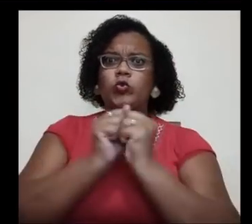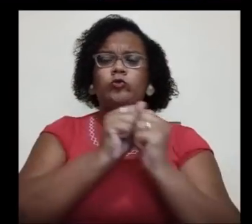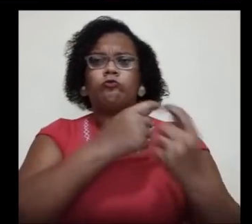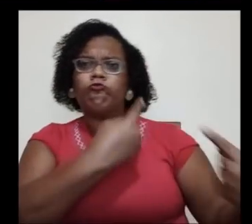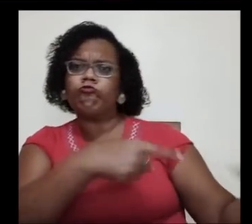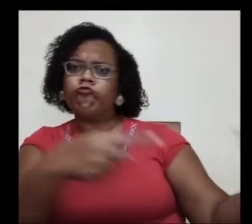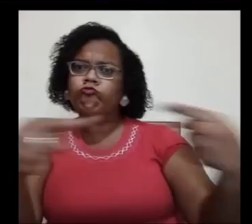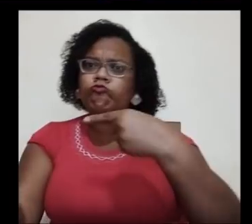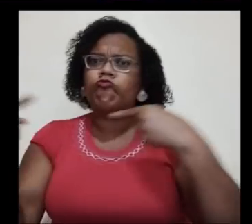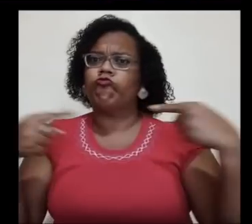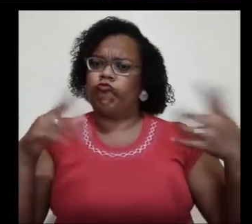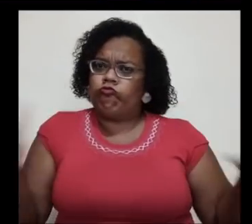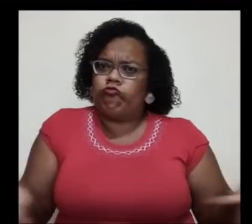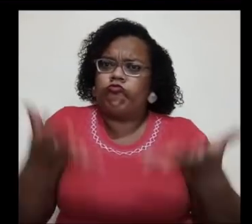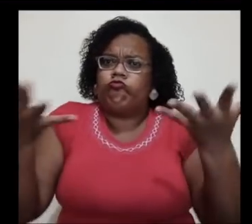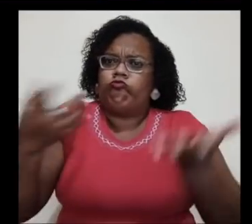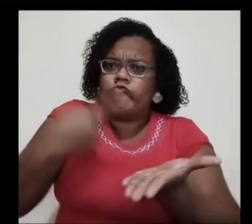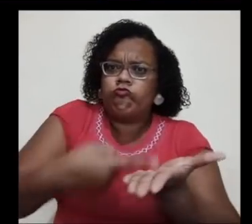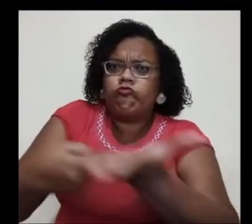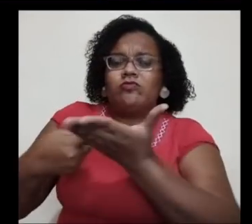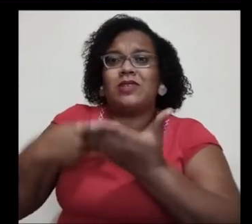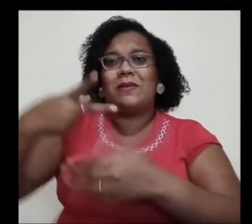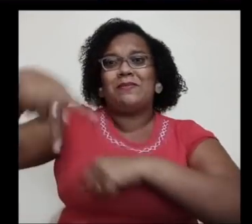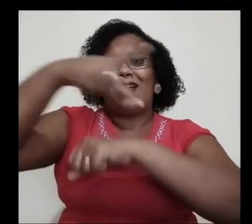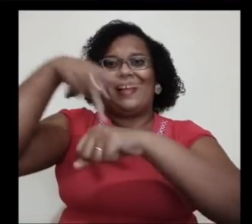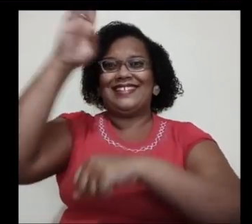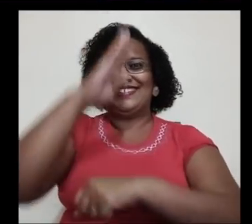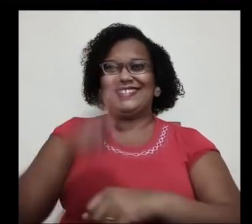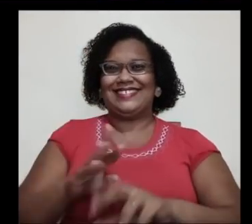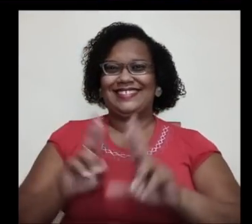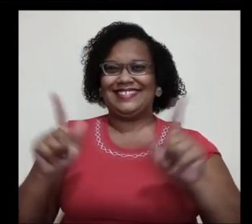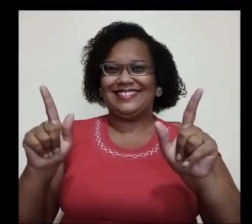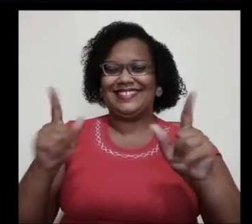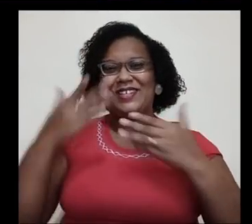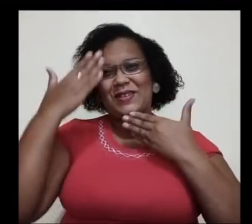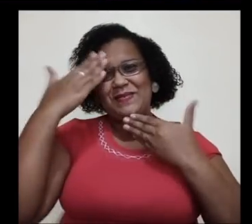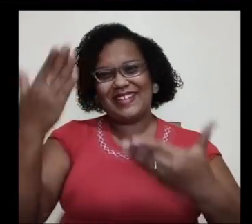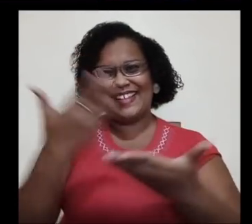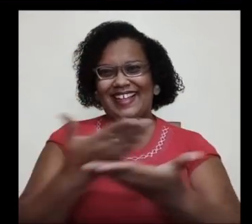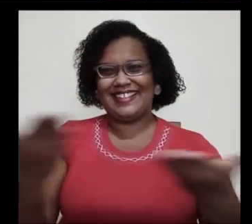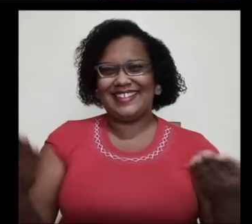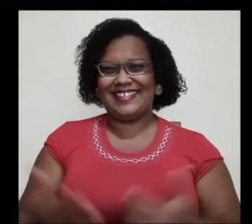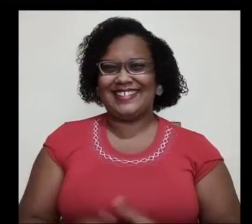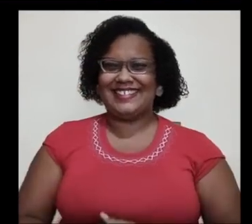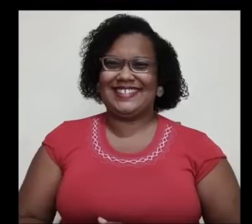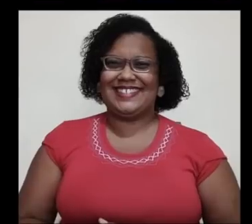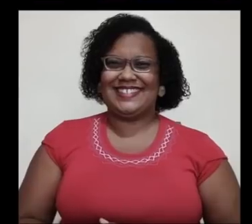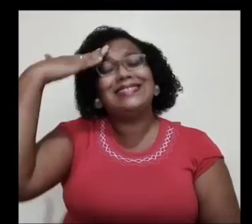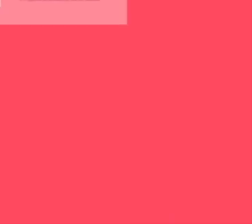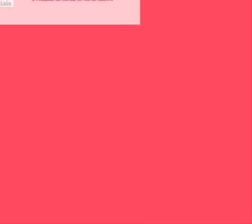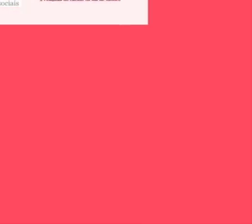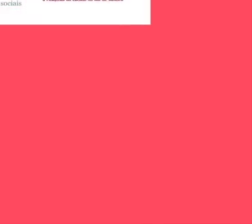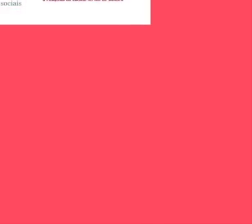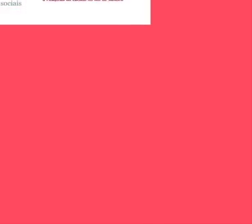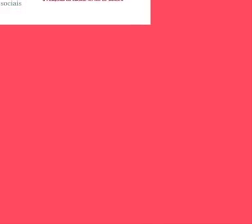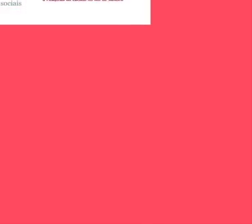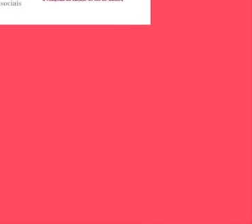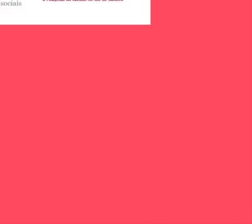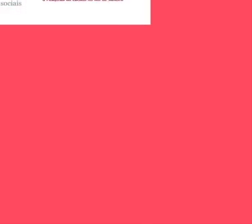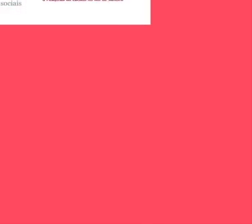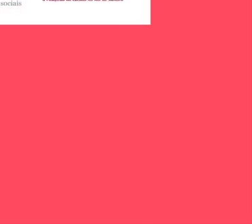dialogando, construindo um país diferente. Muito obrigado a todos vocês.